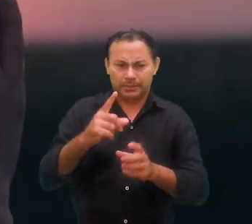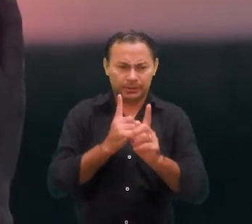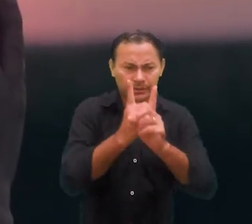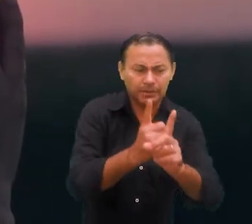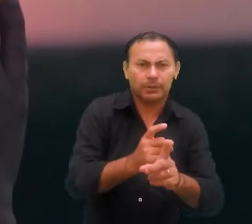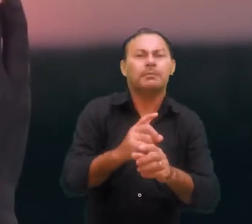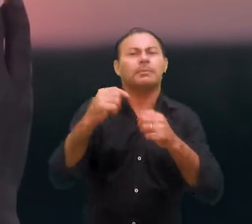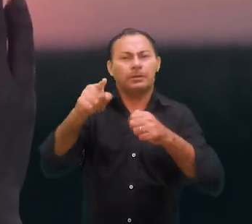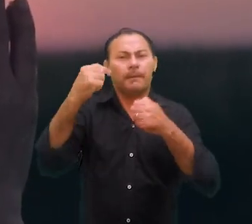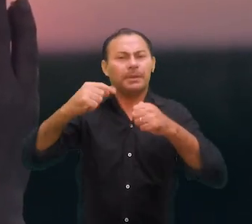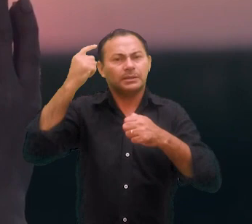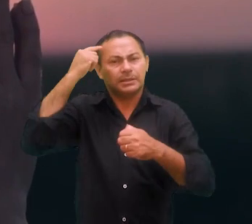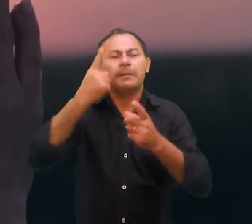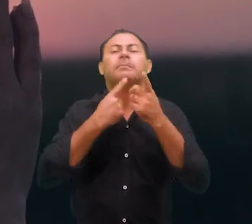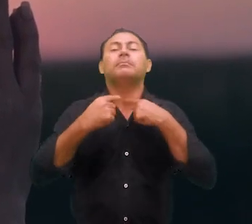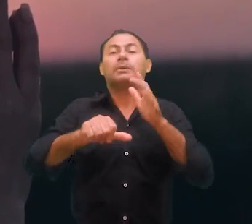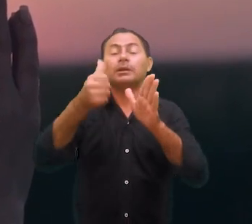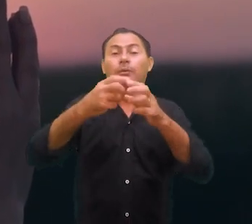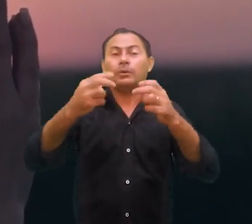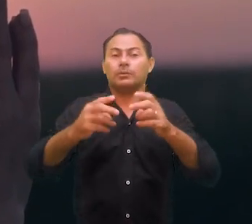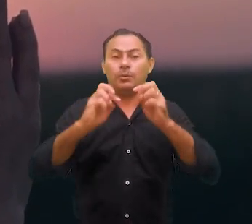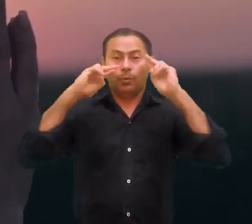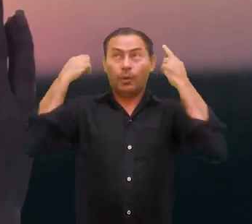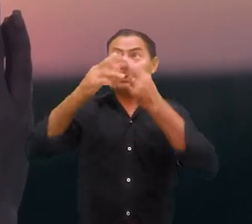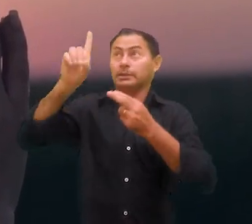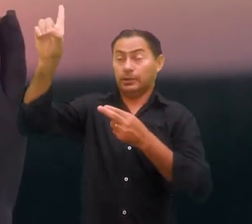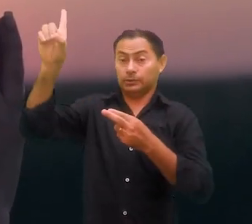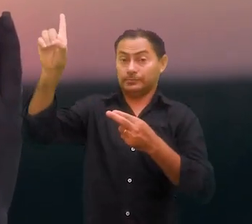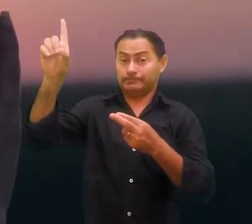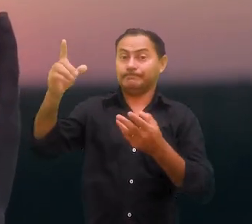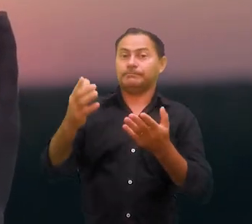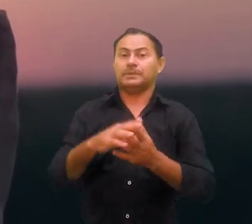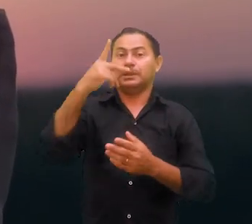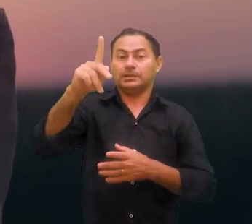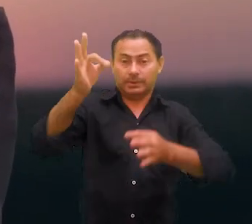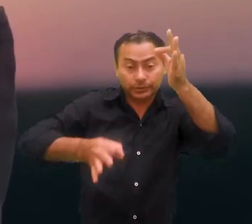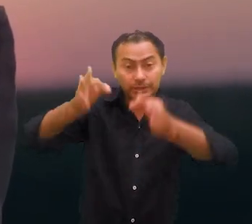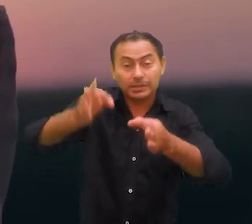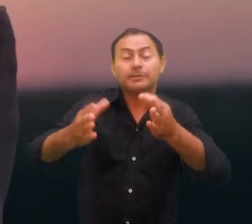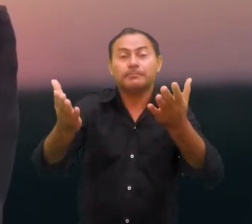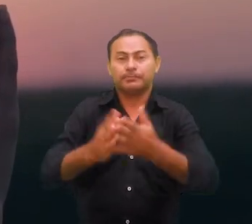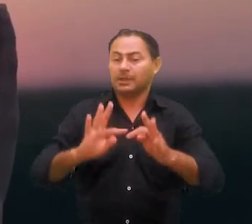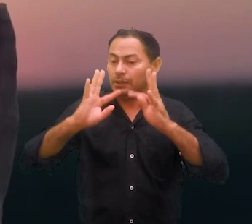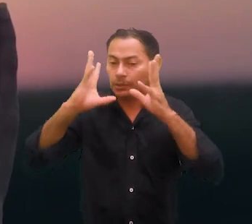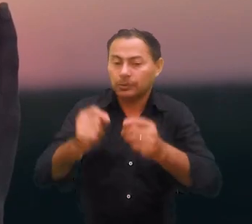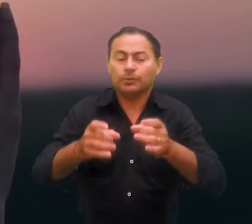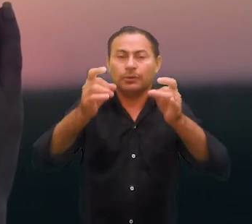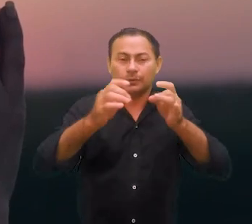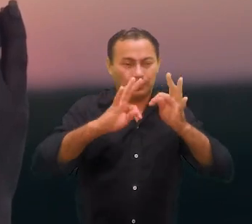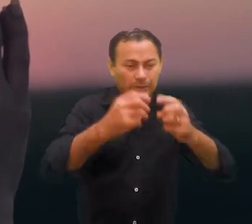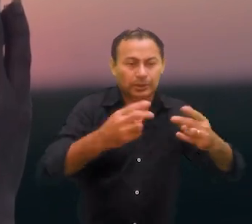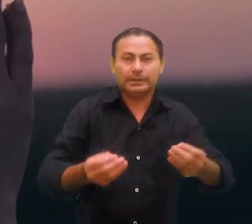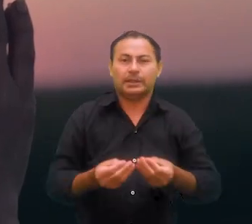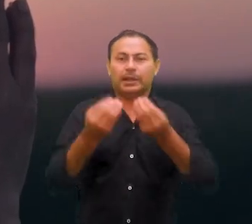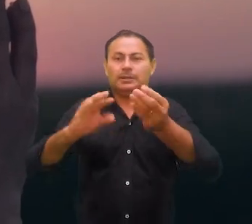você vai ser meu discípulo, você deve pensar e desejar, em primeiro lugar, o reino de Deus e a sua justiça, e